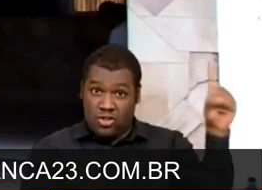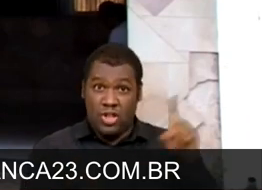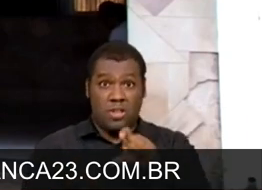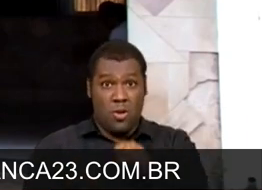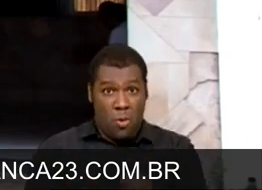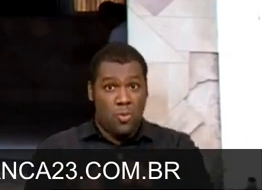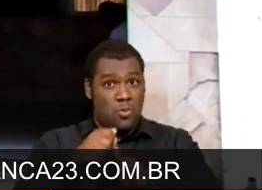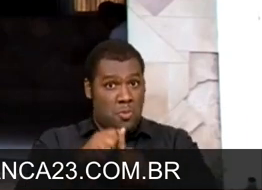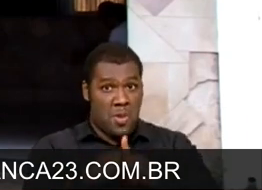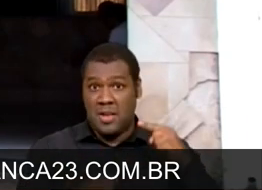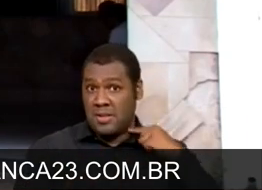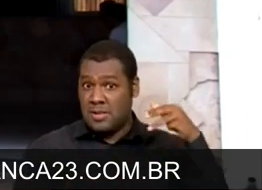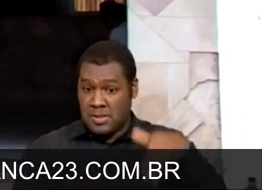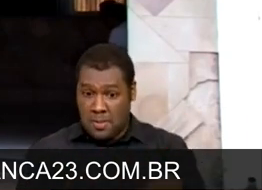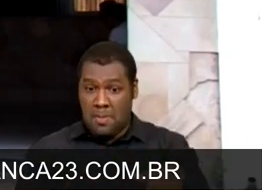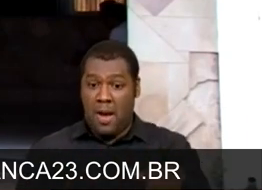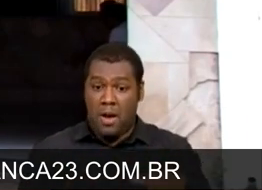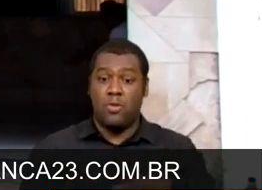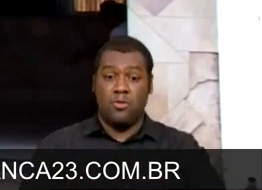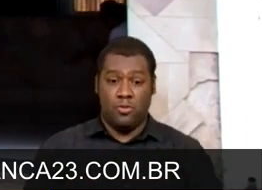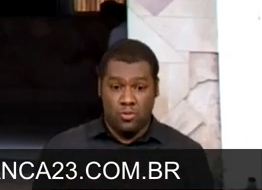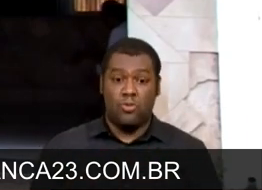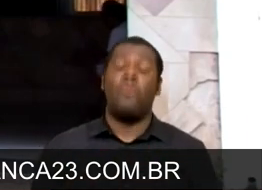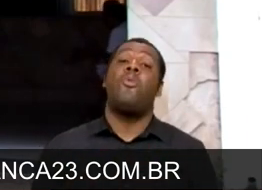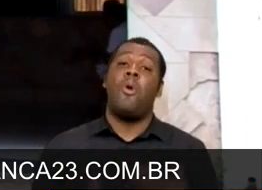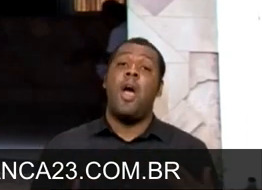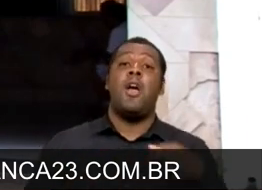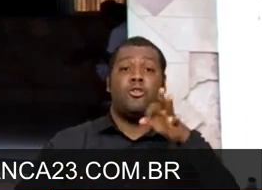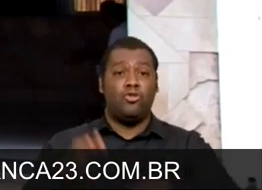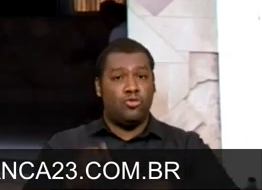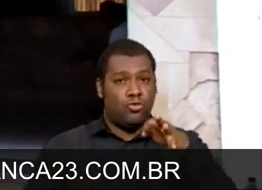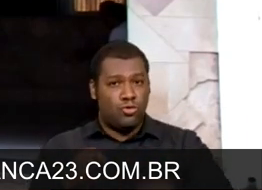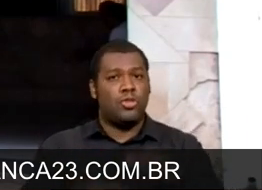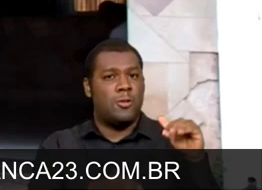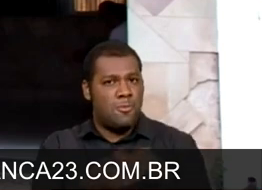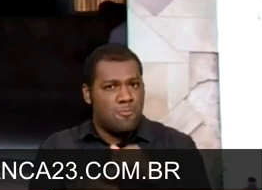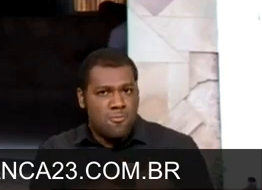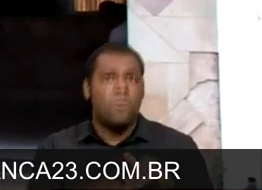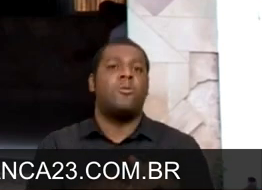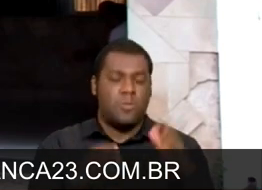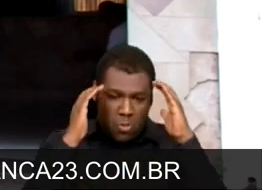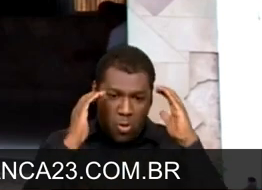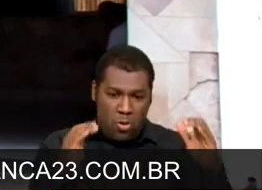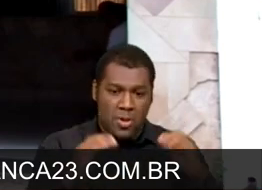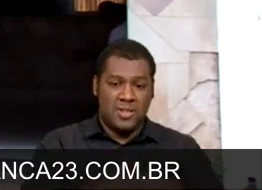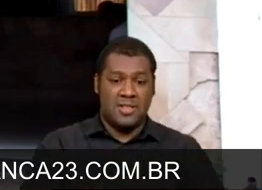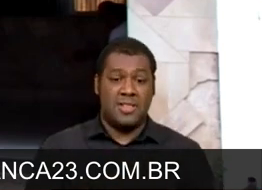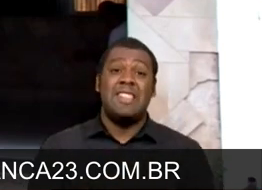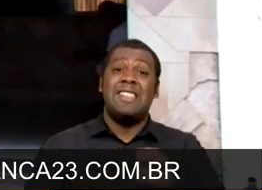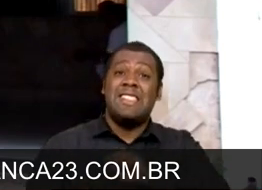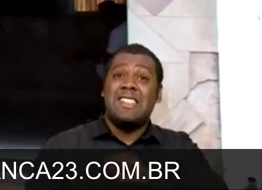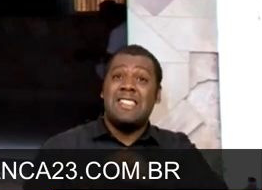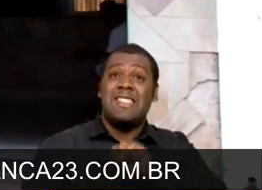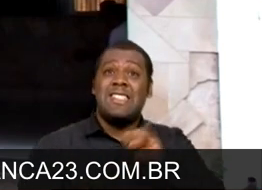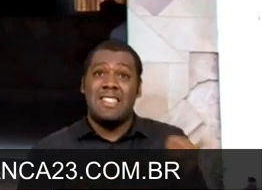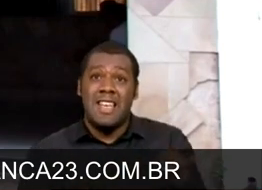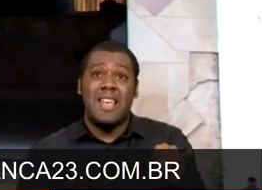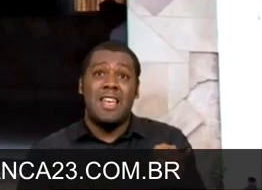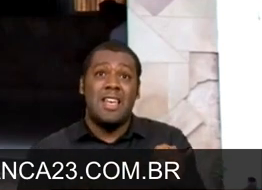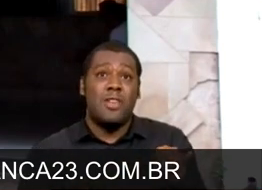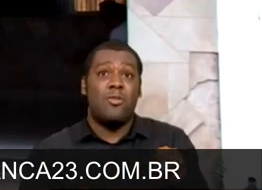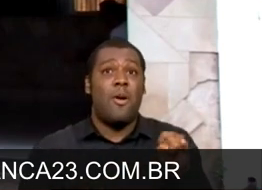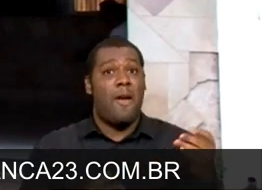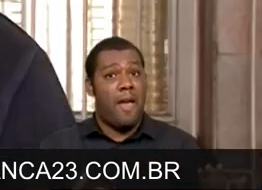para regularizar a sua situação com a Justiça Eleitoral. Caso contrário, a pessoa pode chegar a ter o